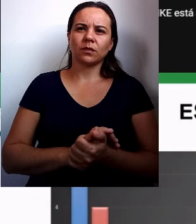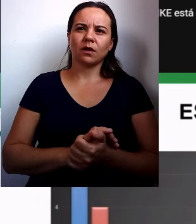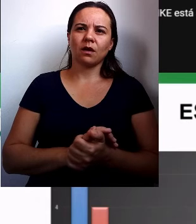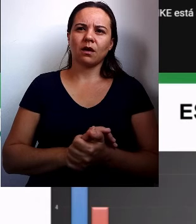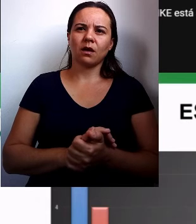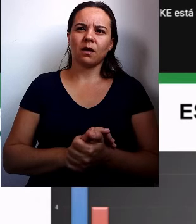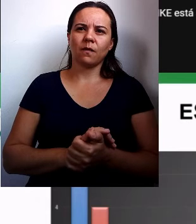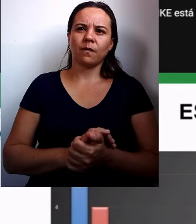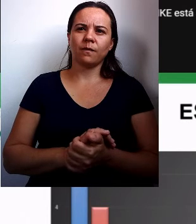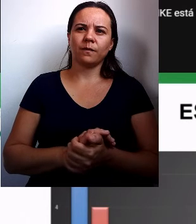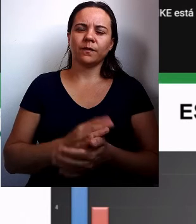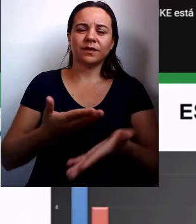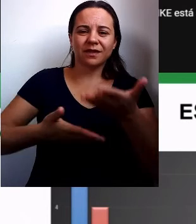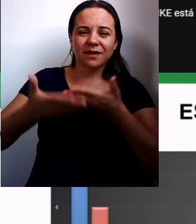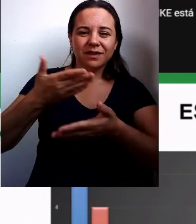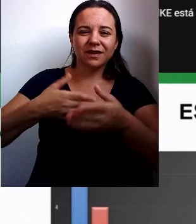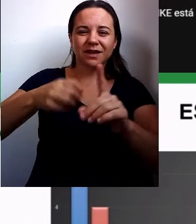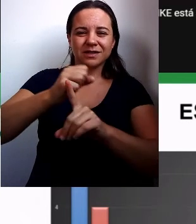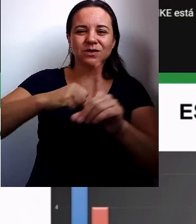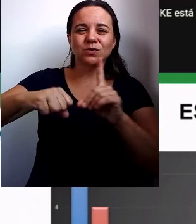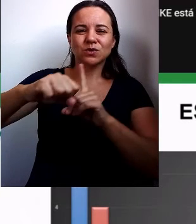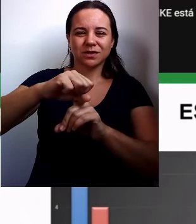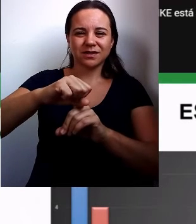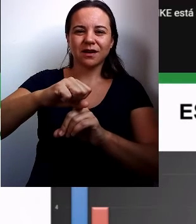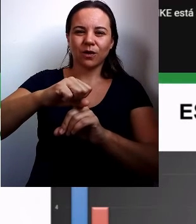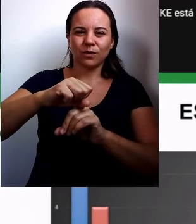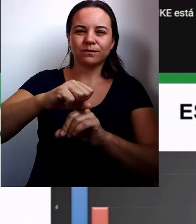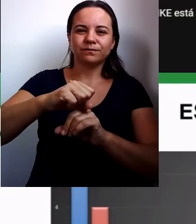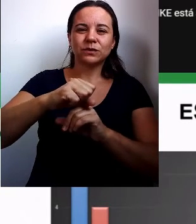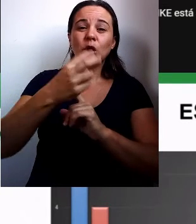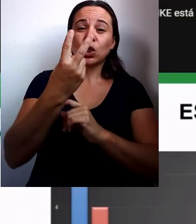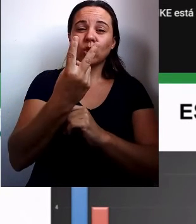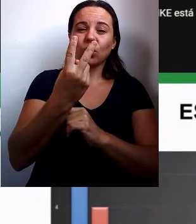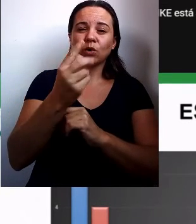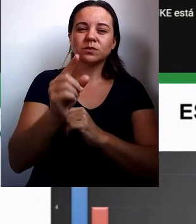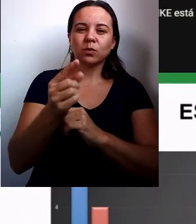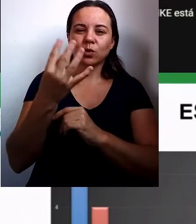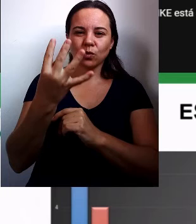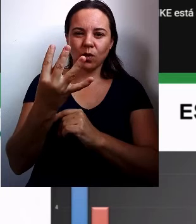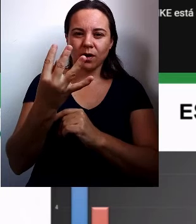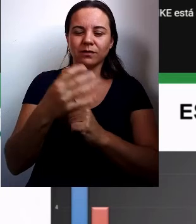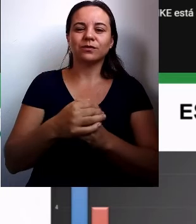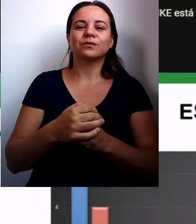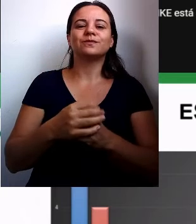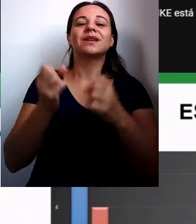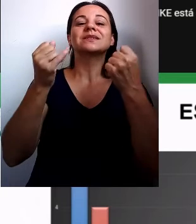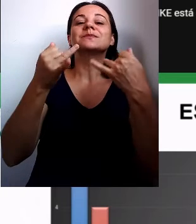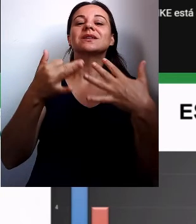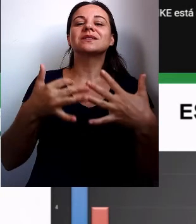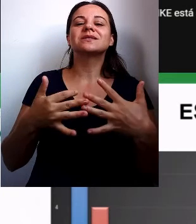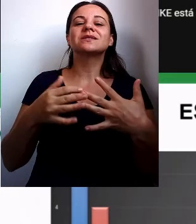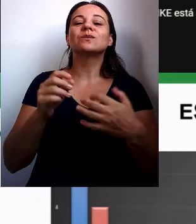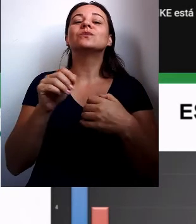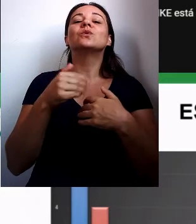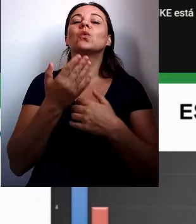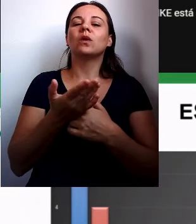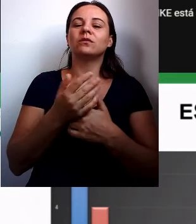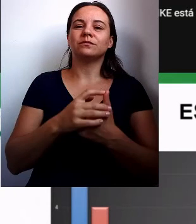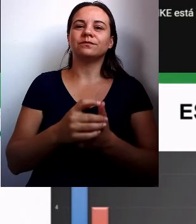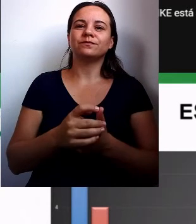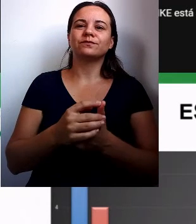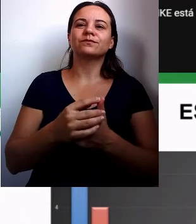Na interação social, aqui vocês vão perceber que a nossa média ficou bem abaixo, 2,4. Mas aqui tem uma explicação lógica,